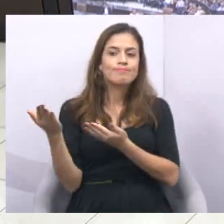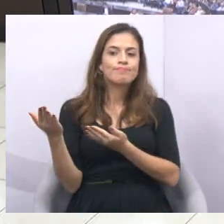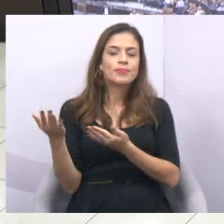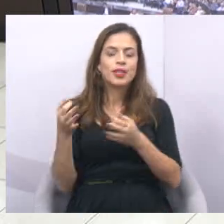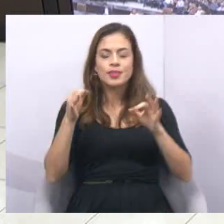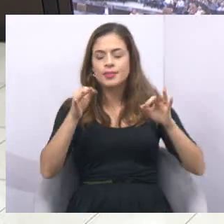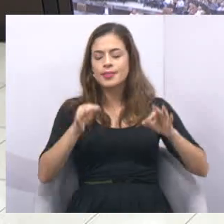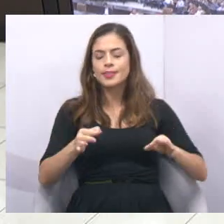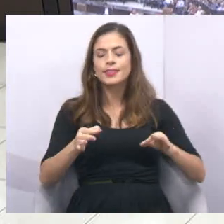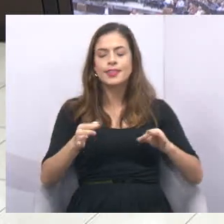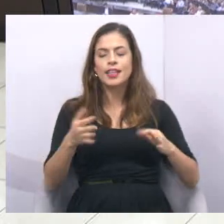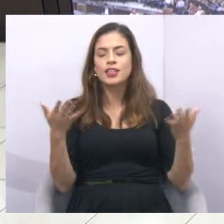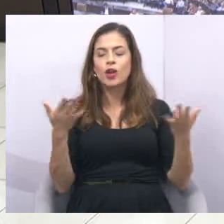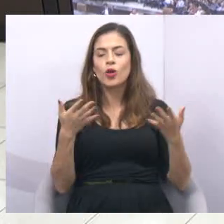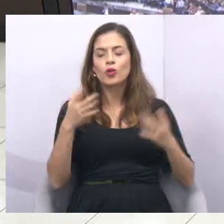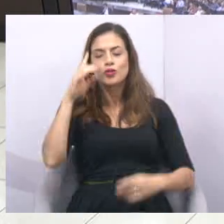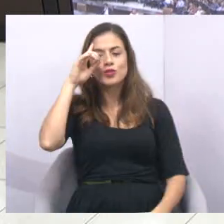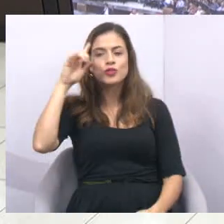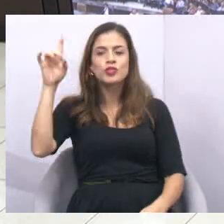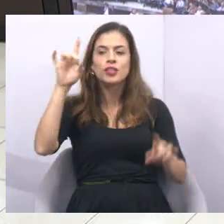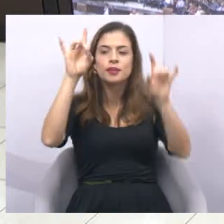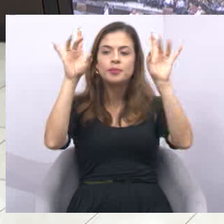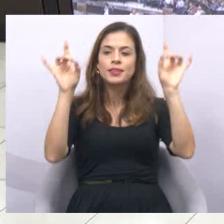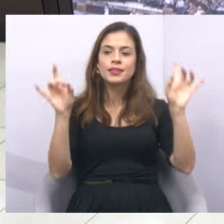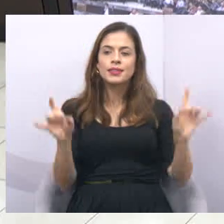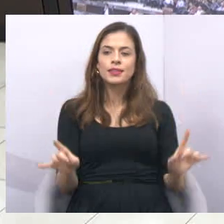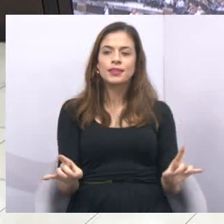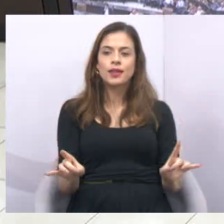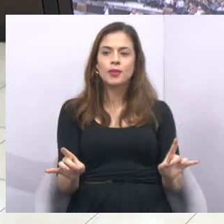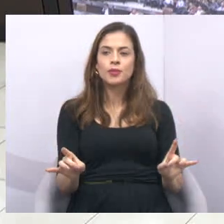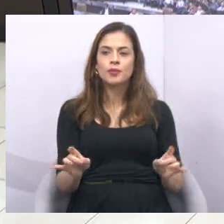um dia muito especial. Edivar,